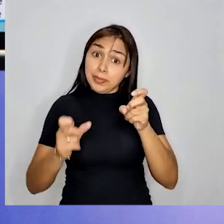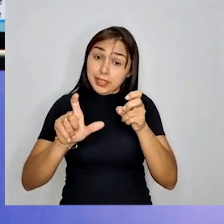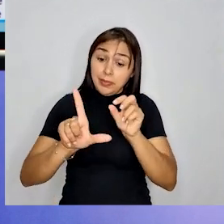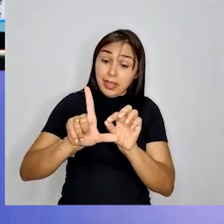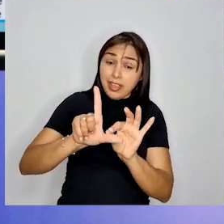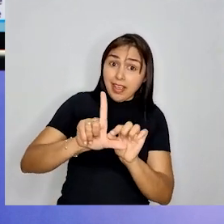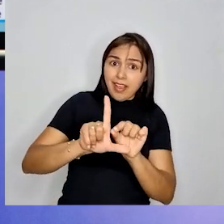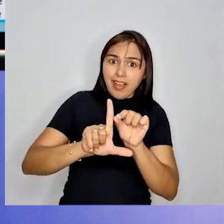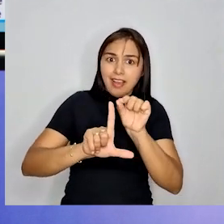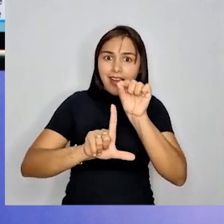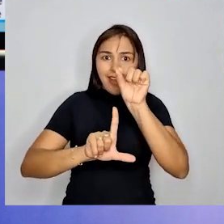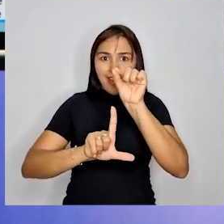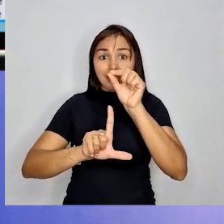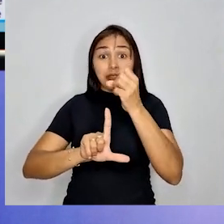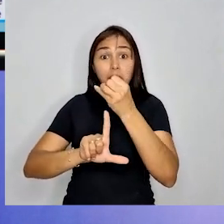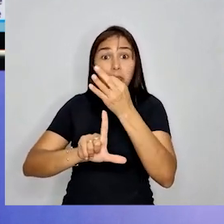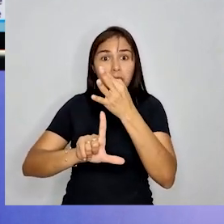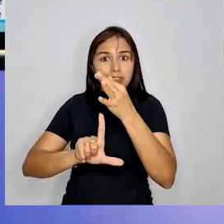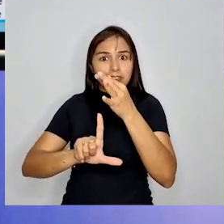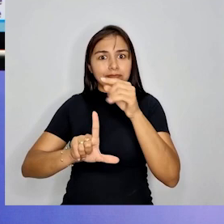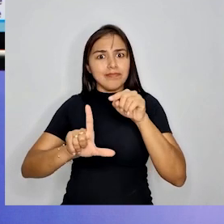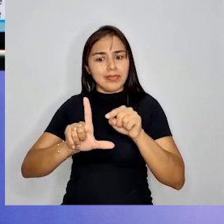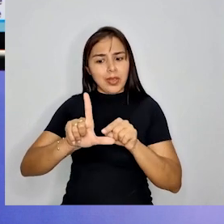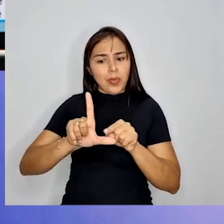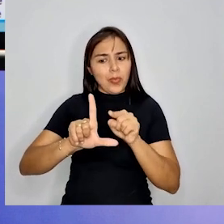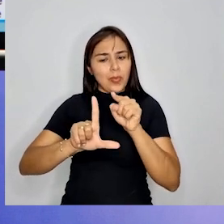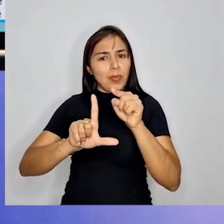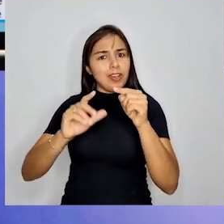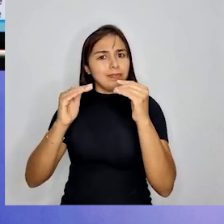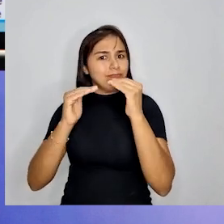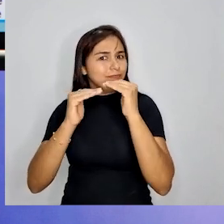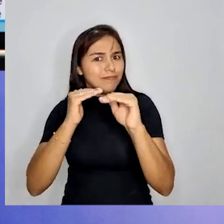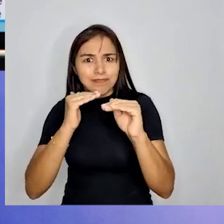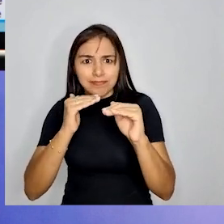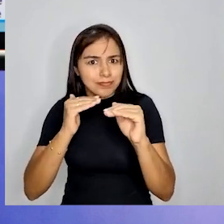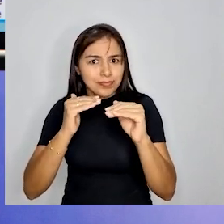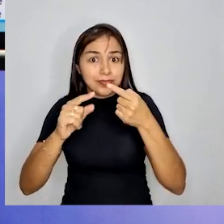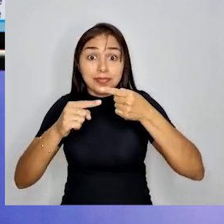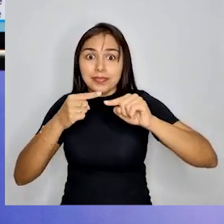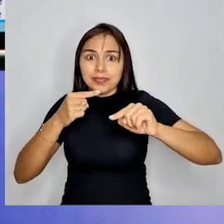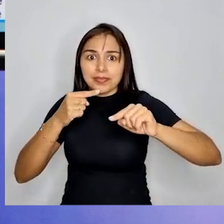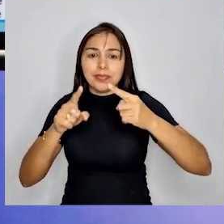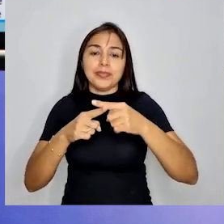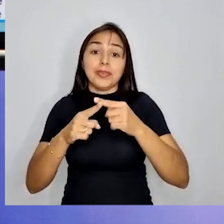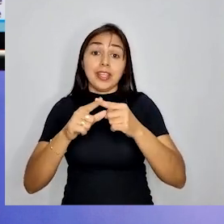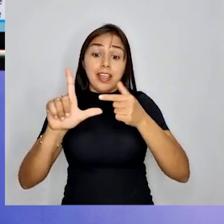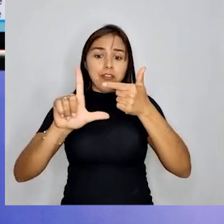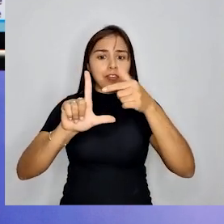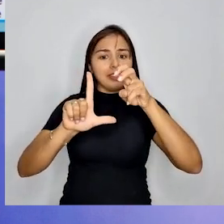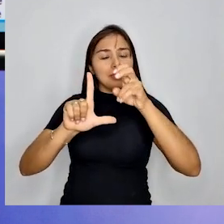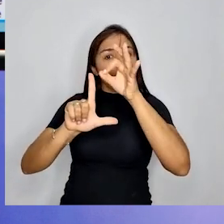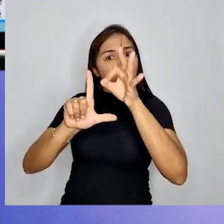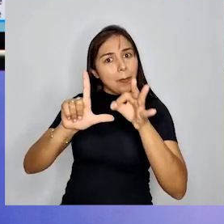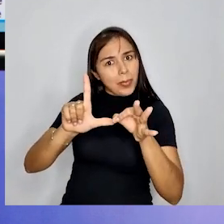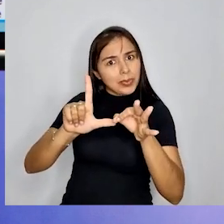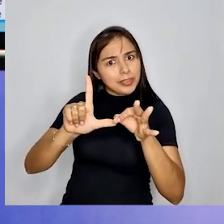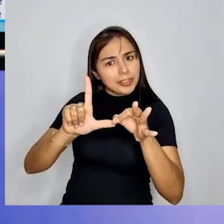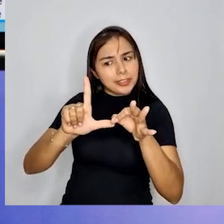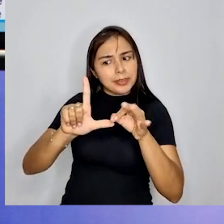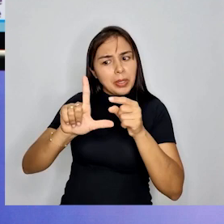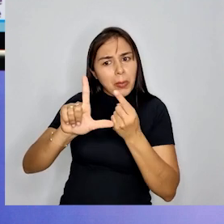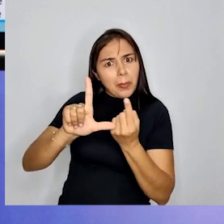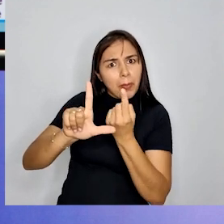aqui os 90% Então tem um erro aqui nesse gráfico né ver que os outros ó estão dentro da margem certa